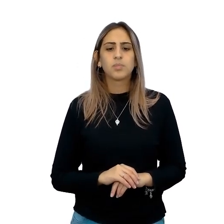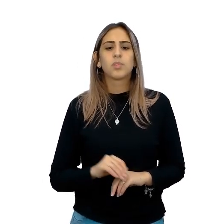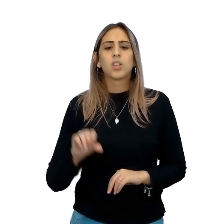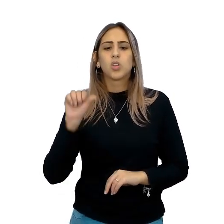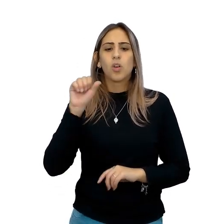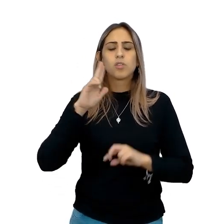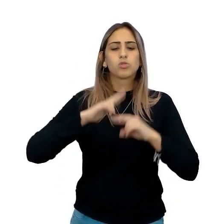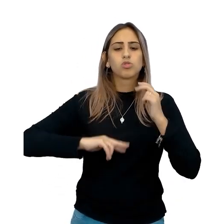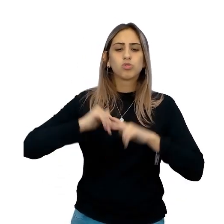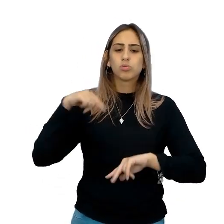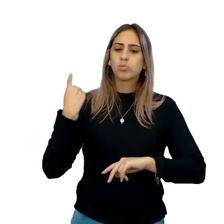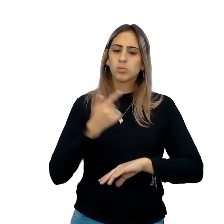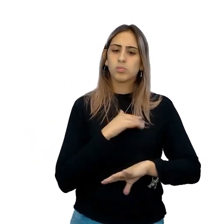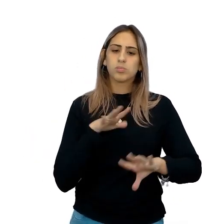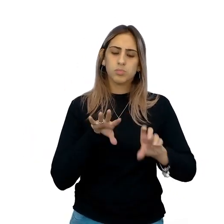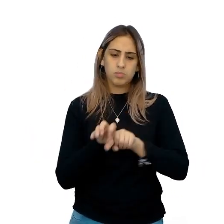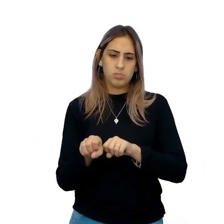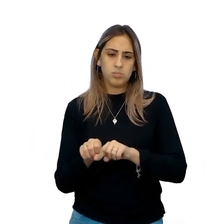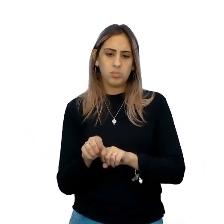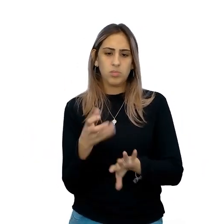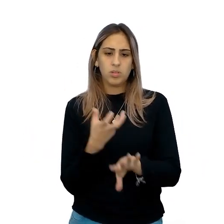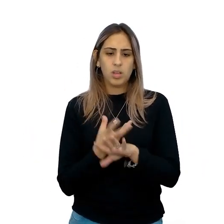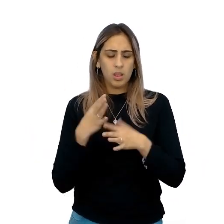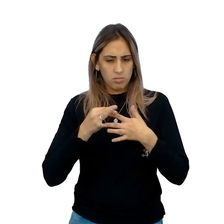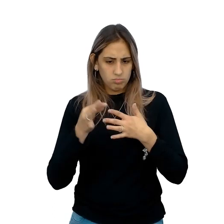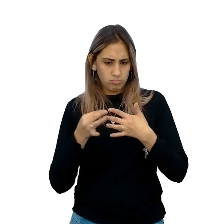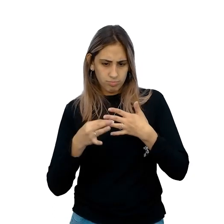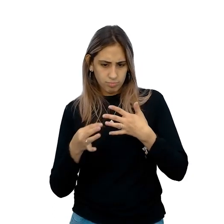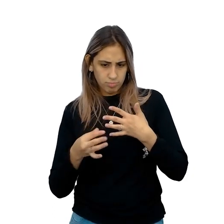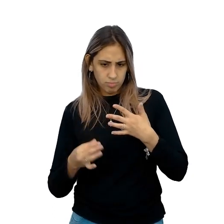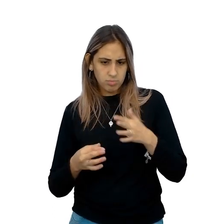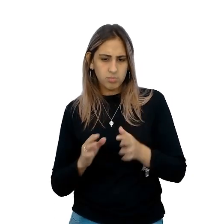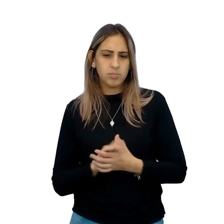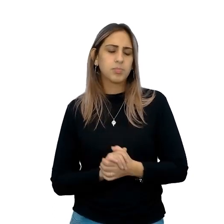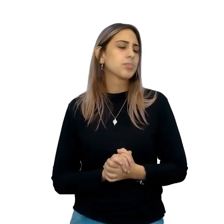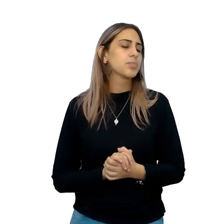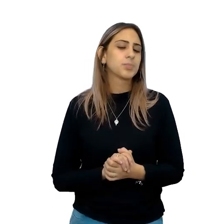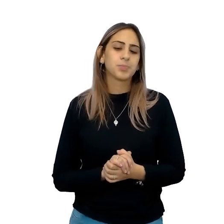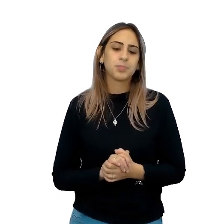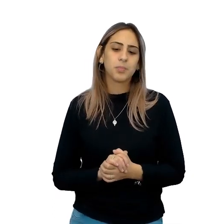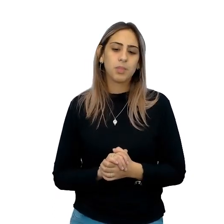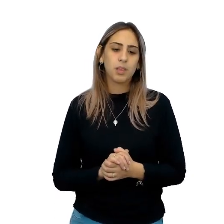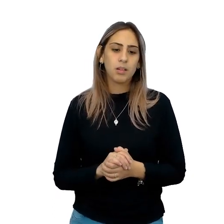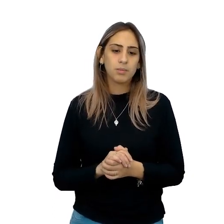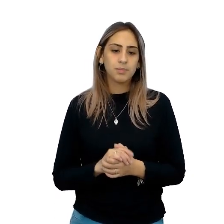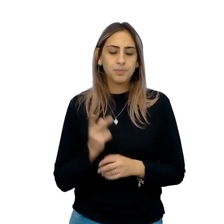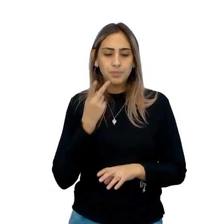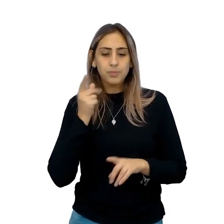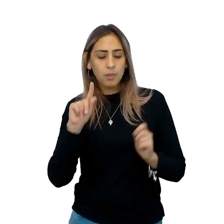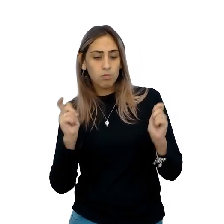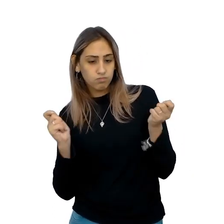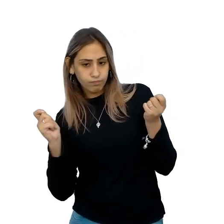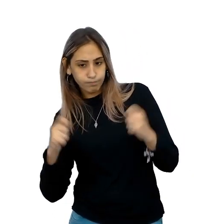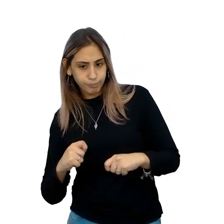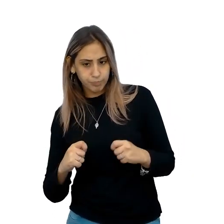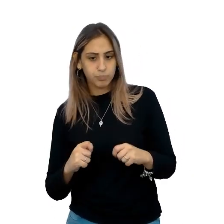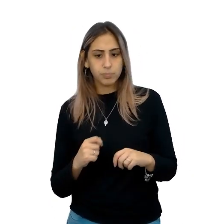junho, teremos uma formação de etapa, também super interessante, resgatando um pouco aí